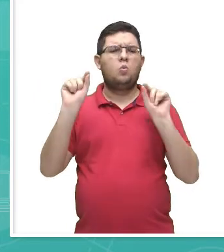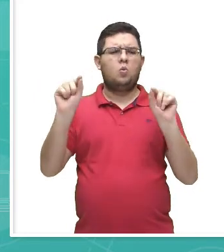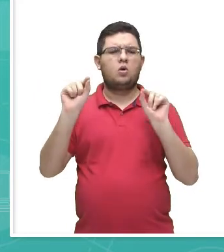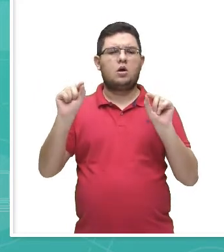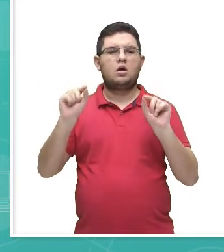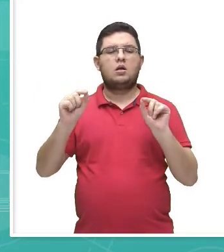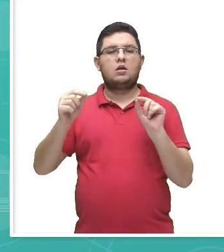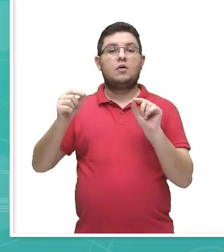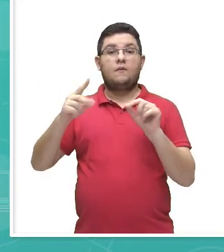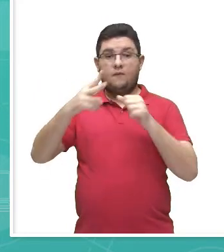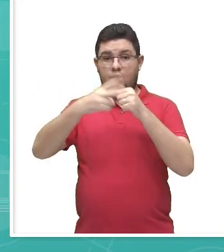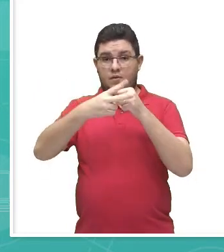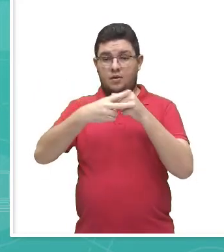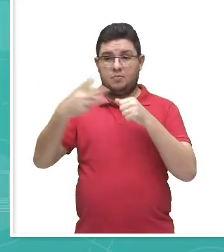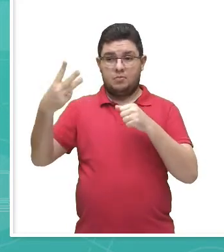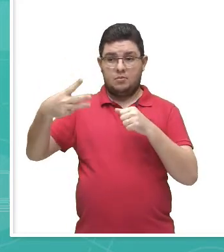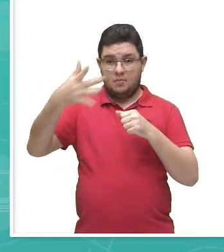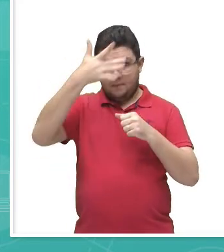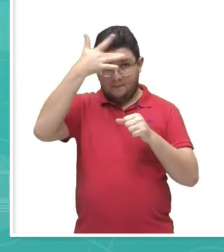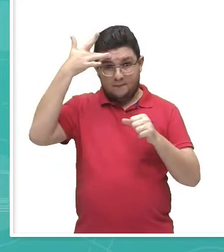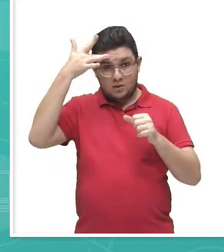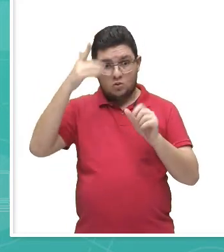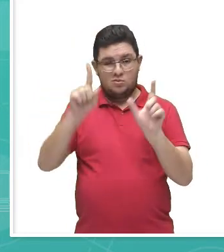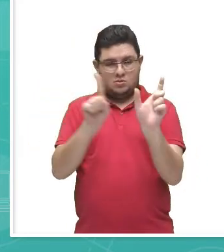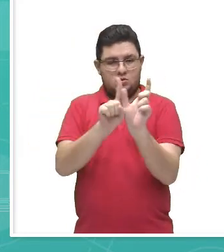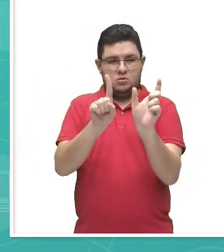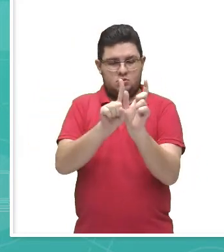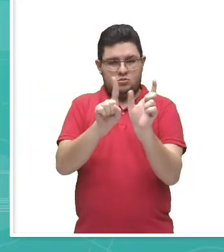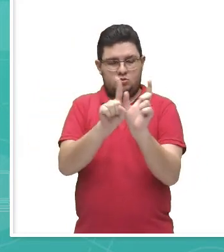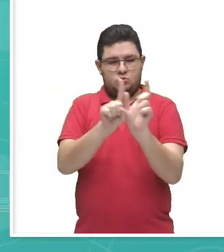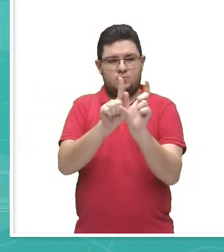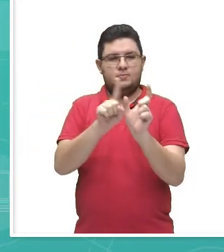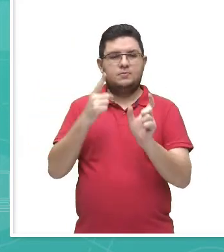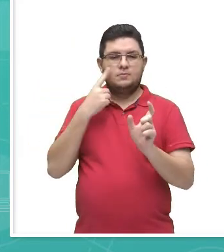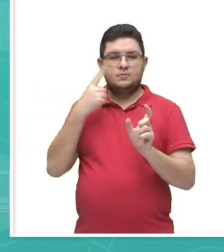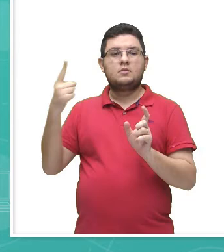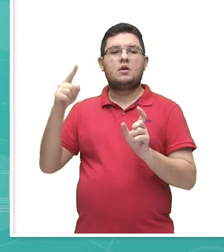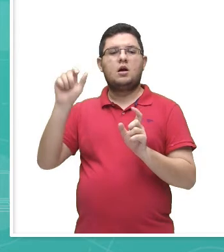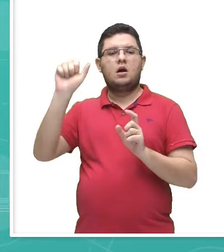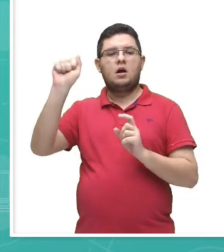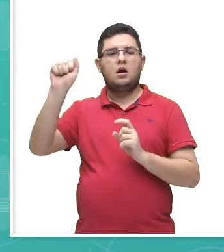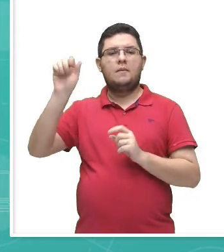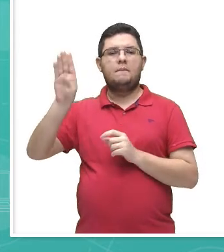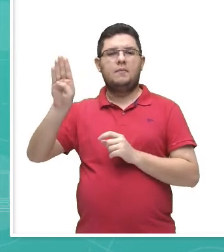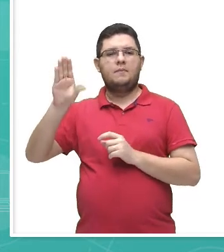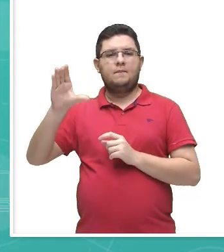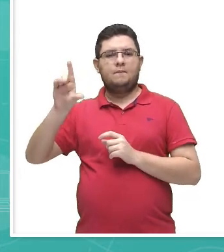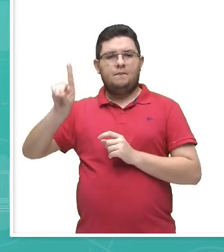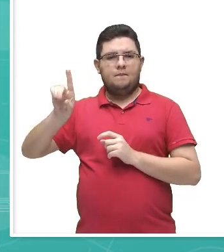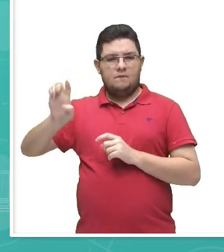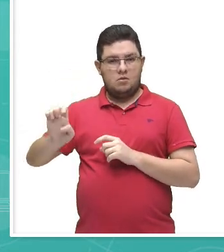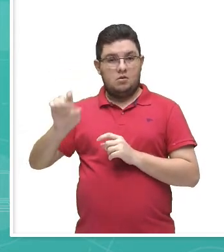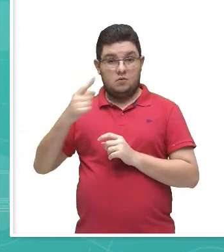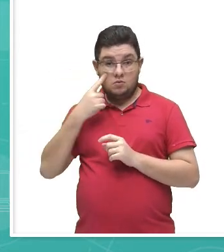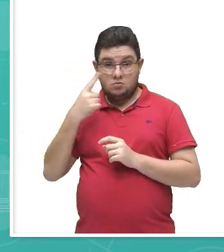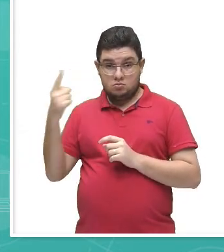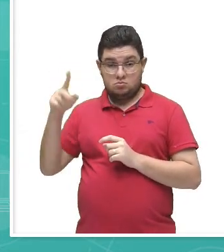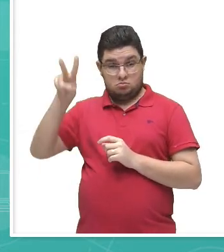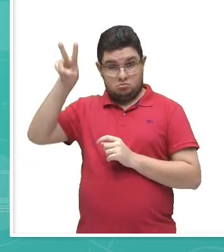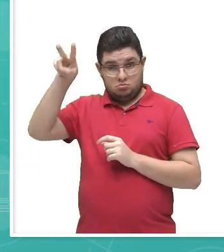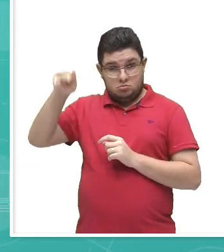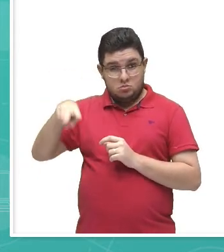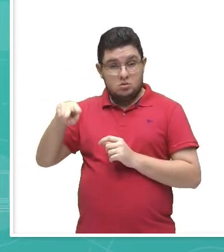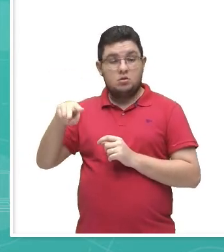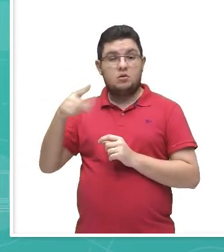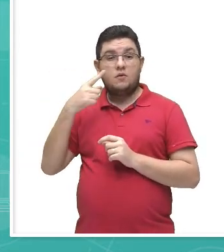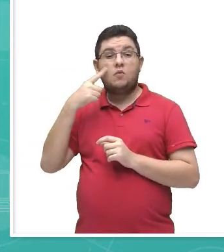do verbo na terceira pessoa do singular. Leiam as 5 opções, né, 5 sentenças, 5 frases, e vejam